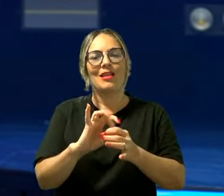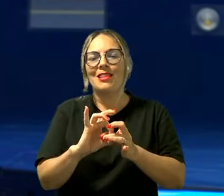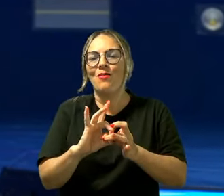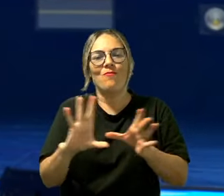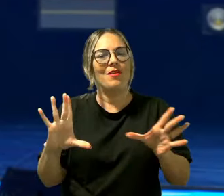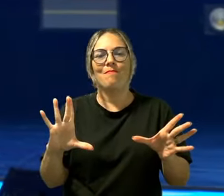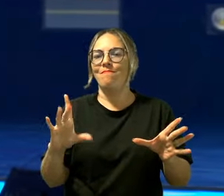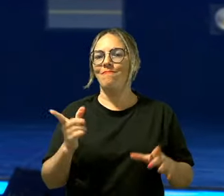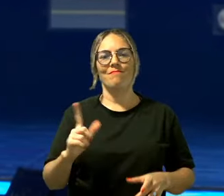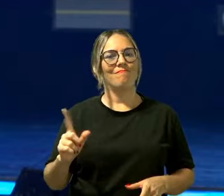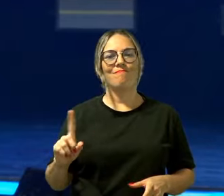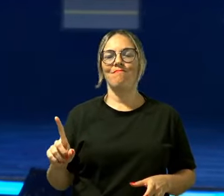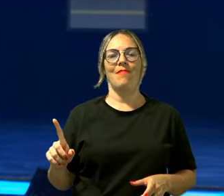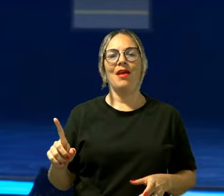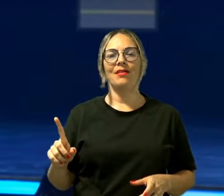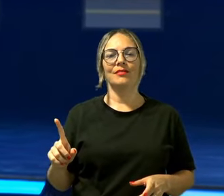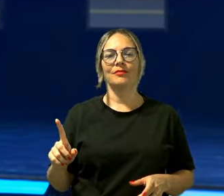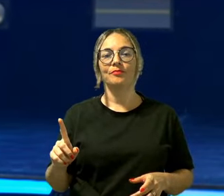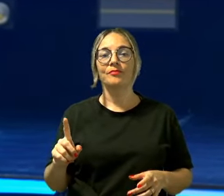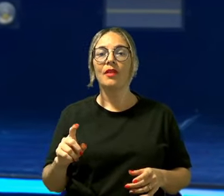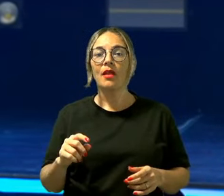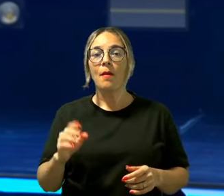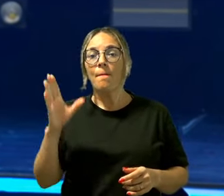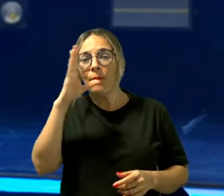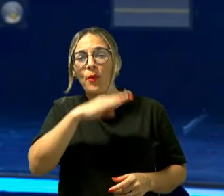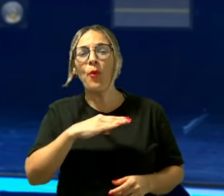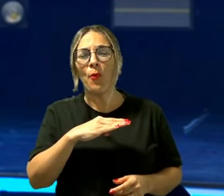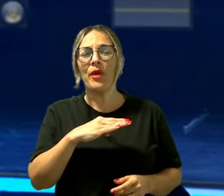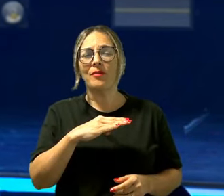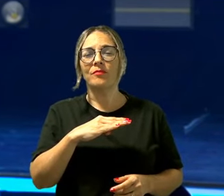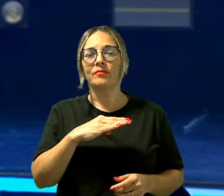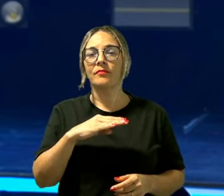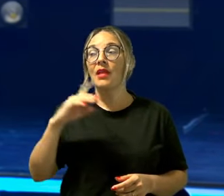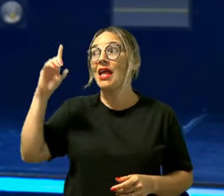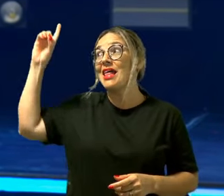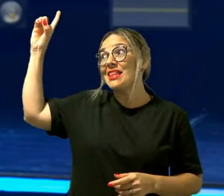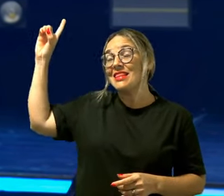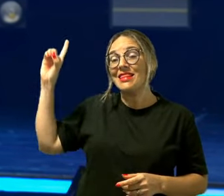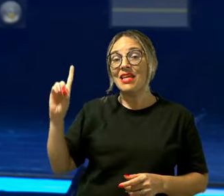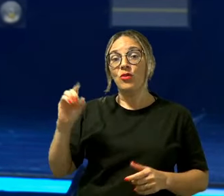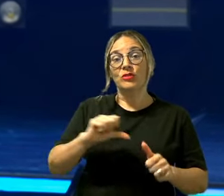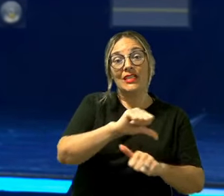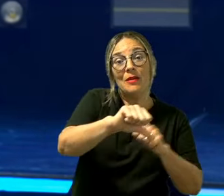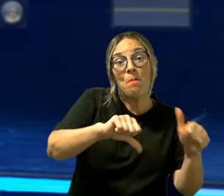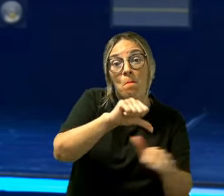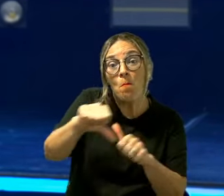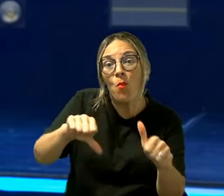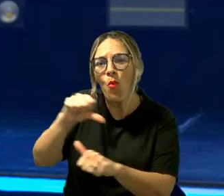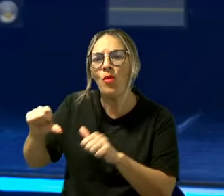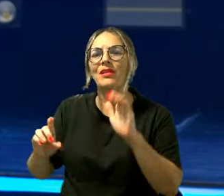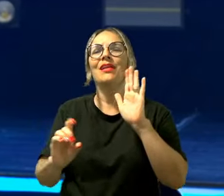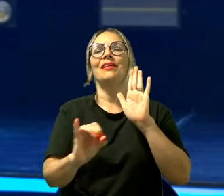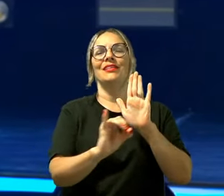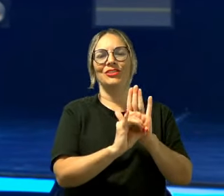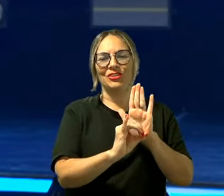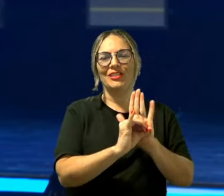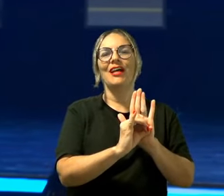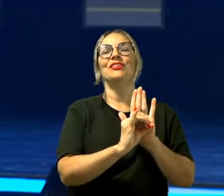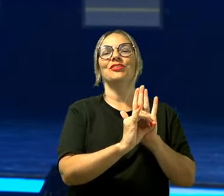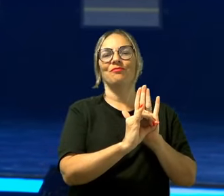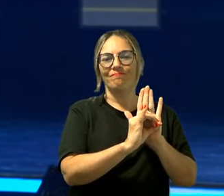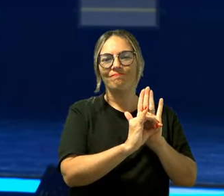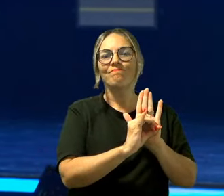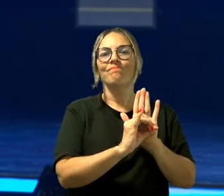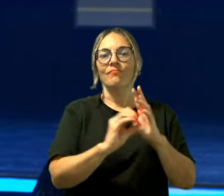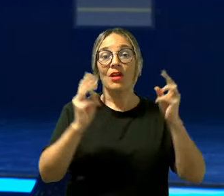está soprando e secando a terra, Deus está reconfigurando a identidade deles. Porque Deus está falando assim: Moisés,